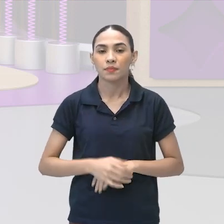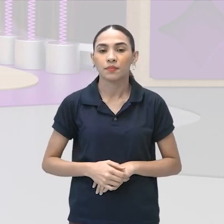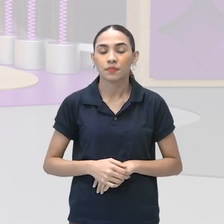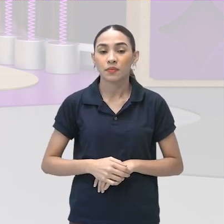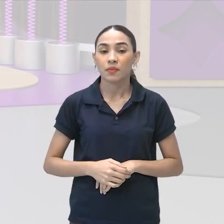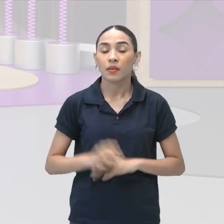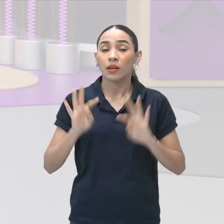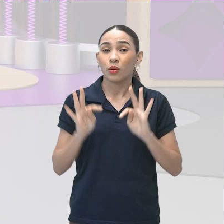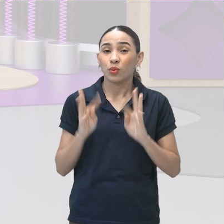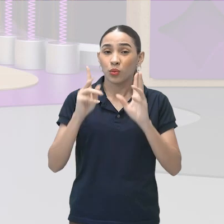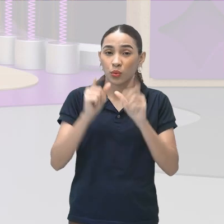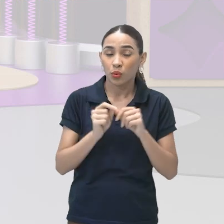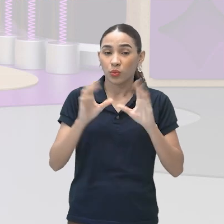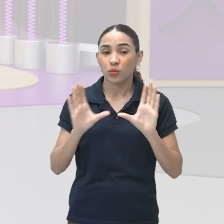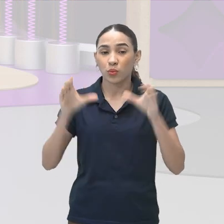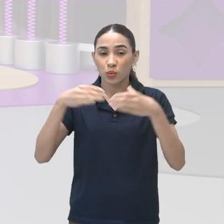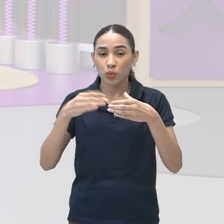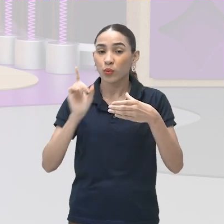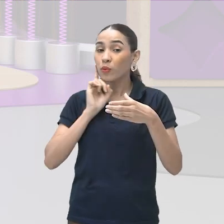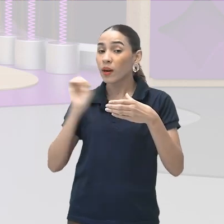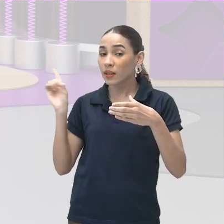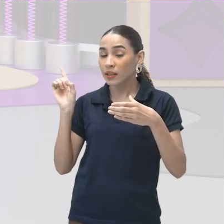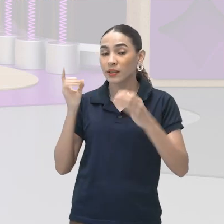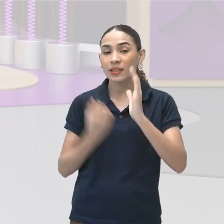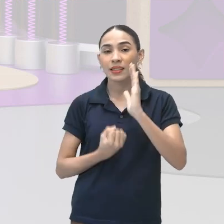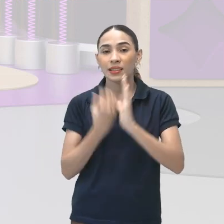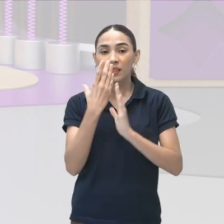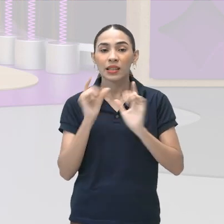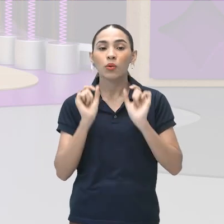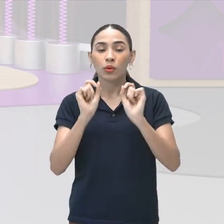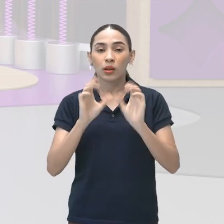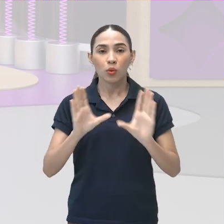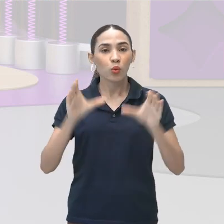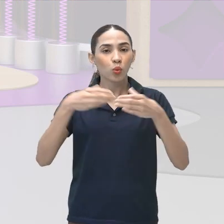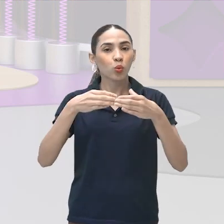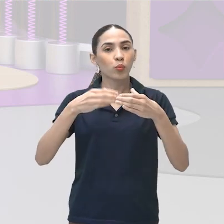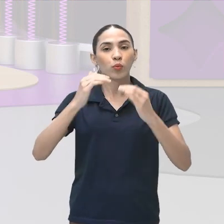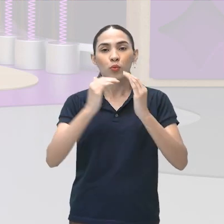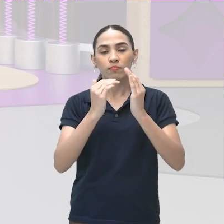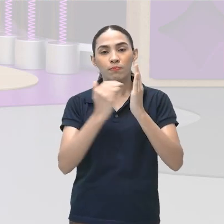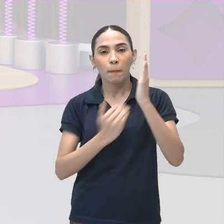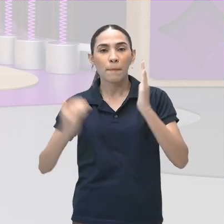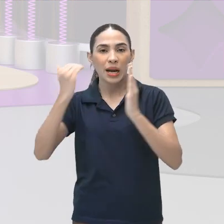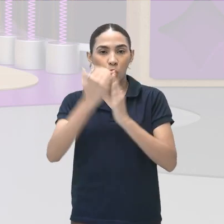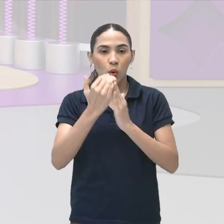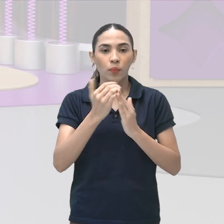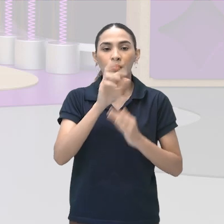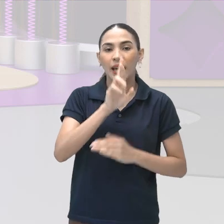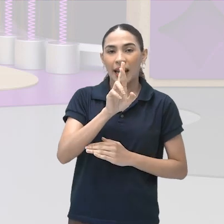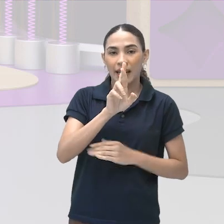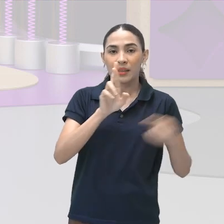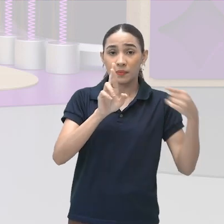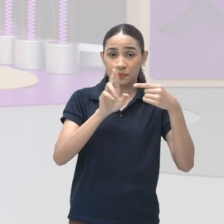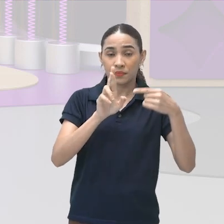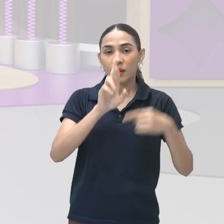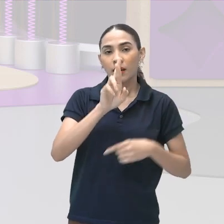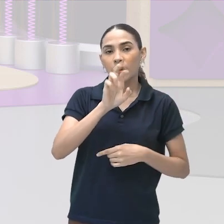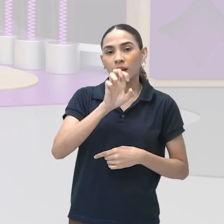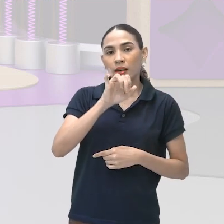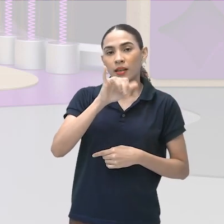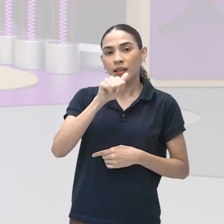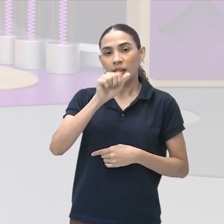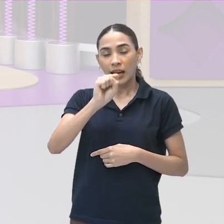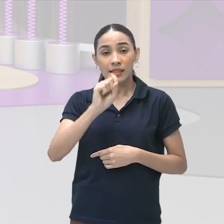E todos esses conjuntos, eles formam os números reais. Então, os números reais é